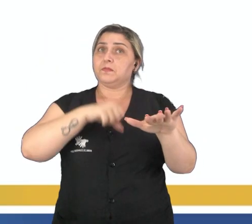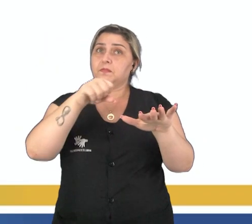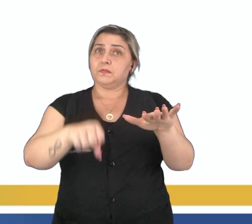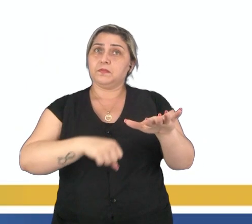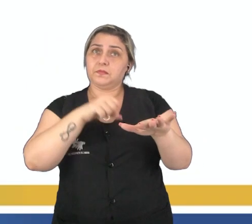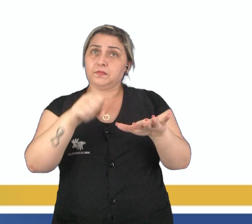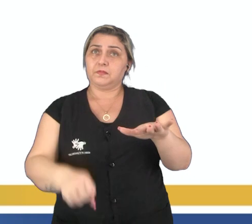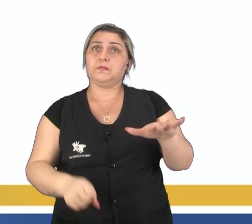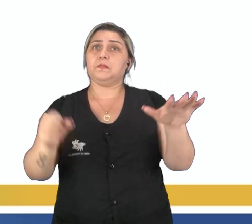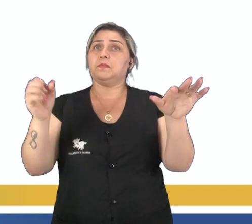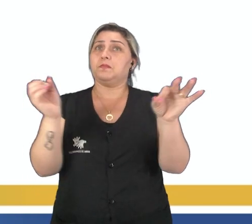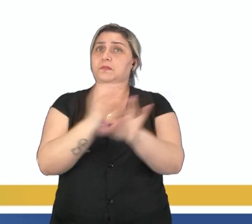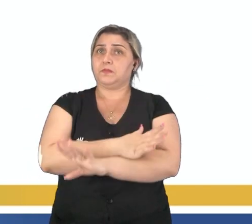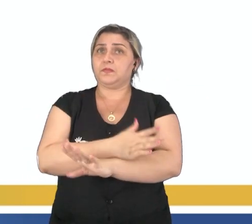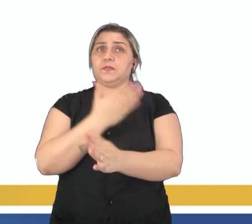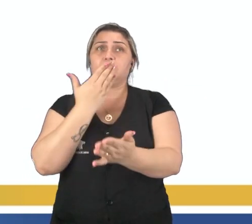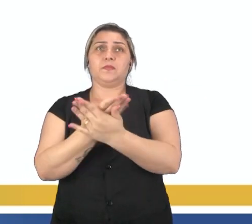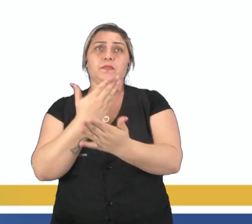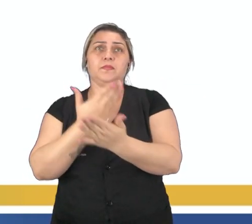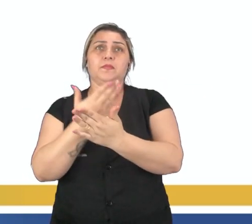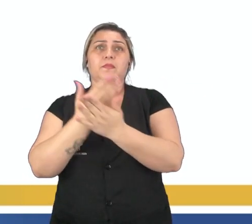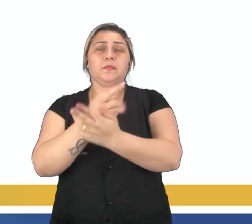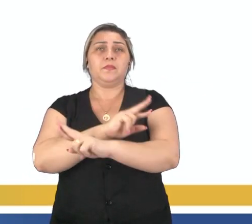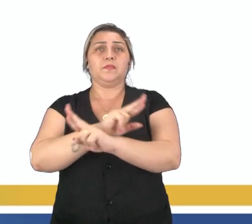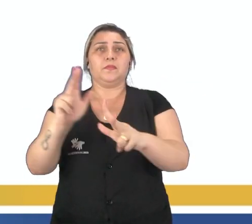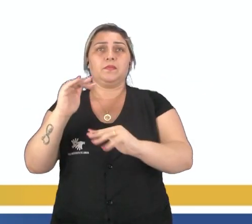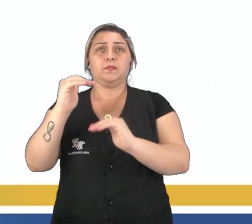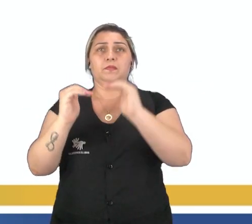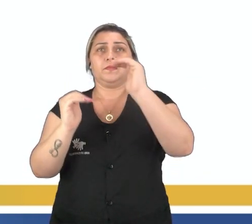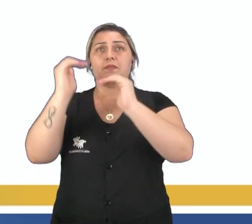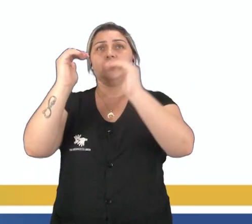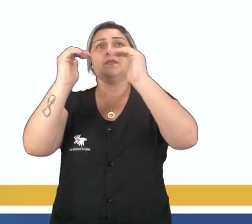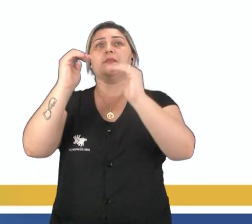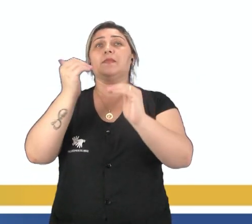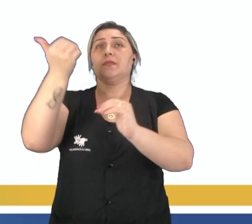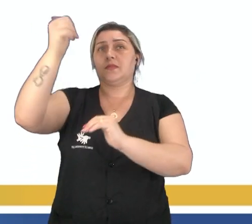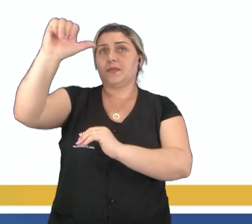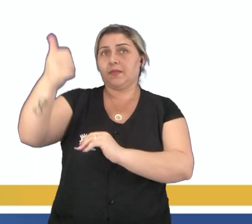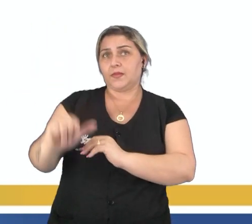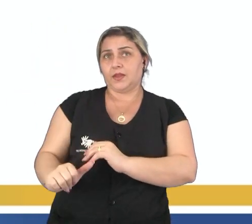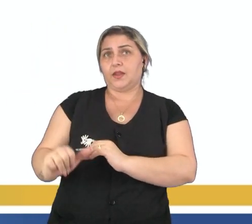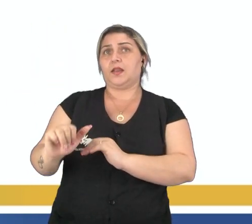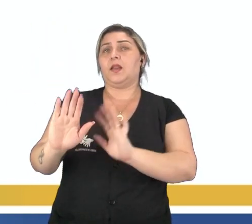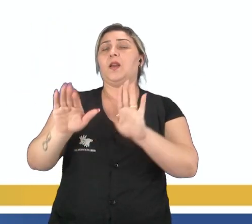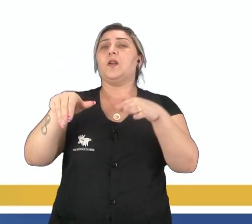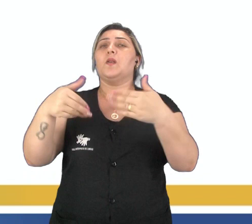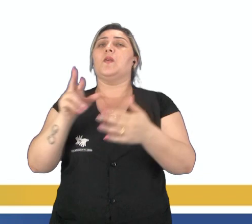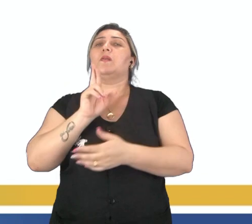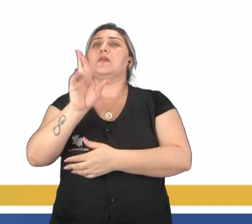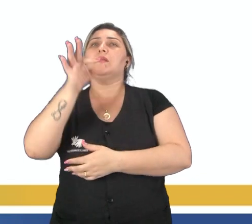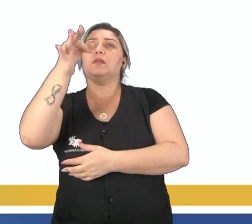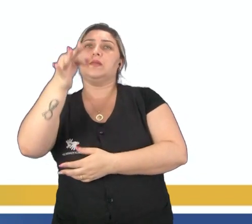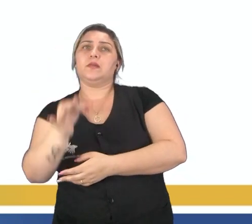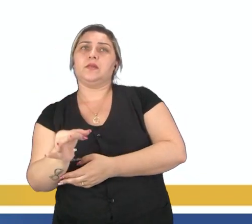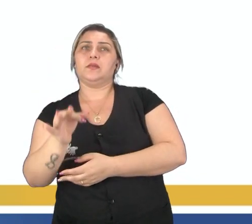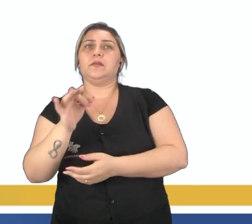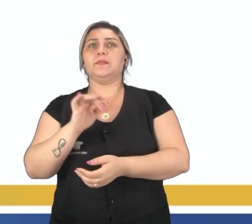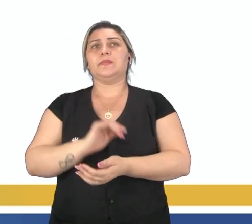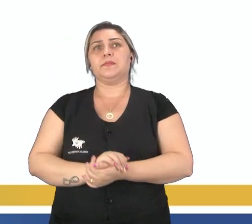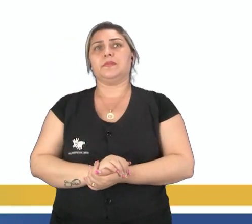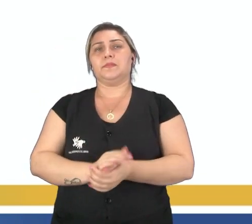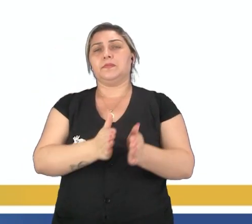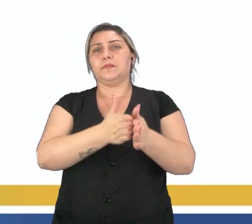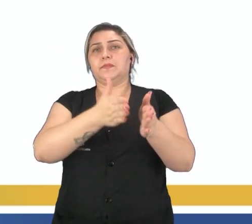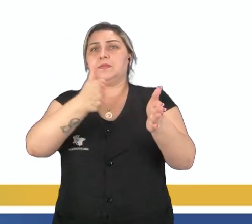humano é uma máquina extremamente complexa que pode ser estudada em diferentes níveis. Analise as alternativas abaixo e marque aquela